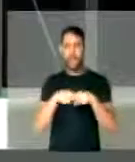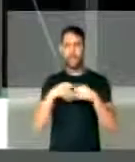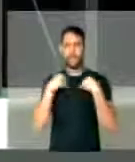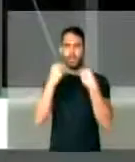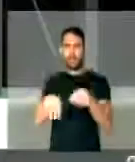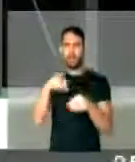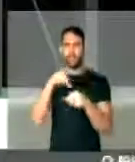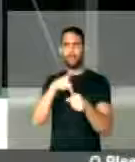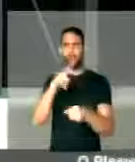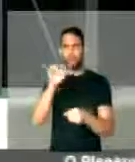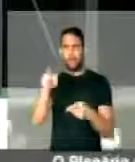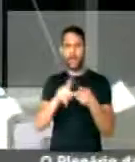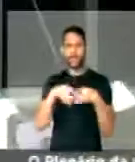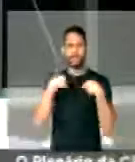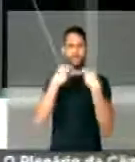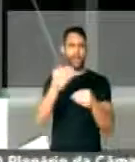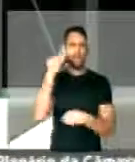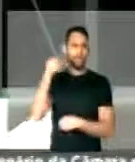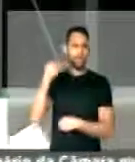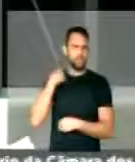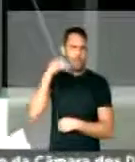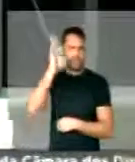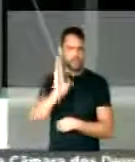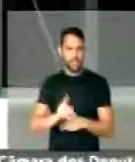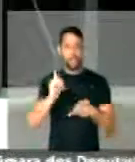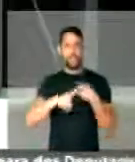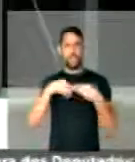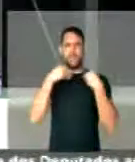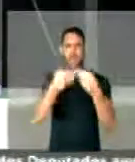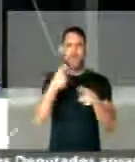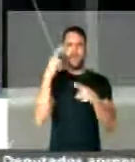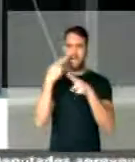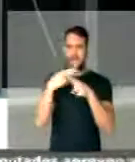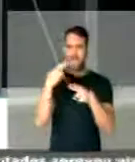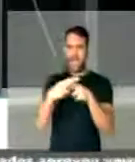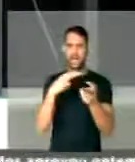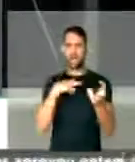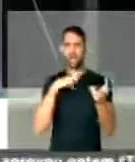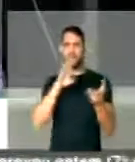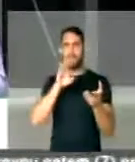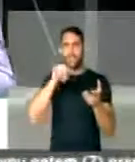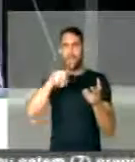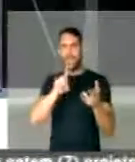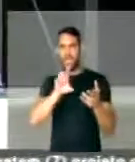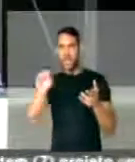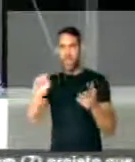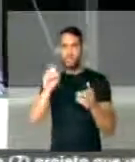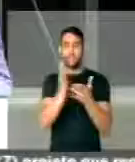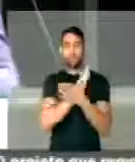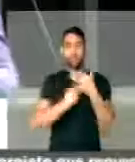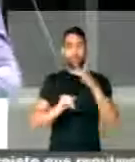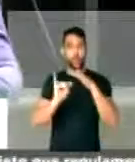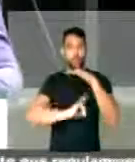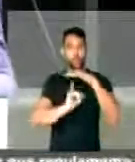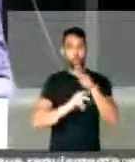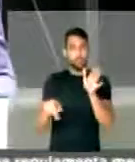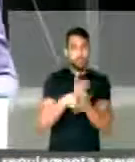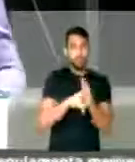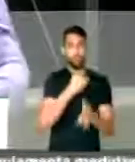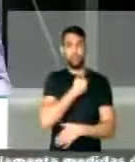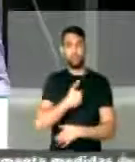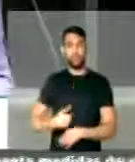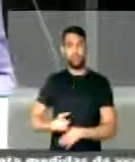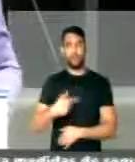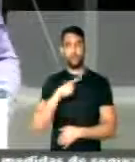Petrobras, Banco do Brasil, Caixa Econômica Federal, BNDES, que são os órgãos que